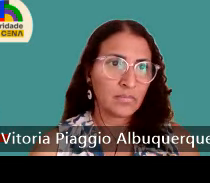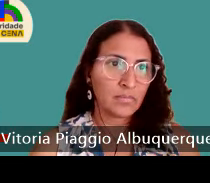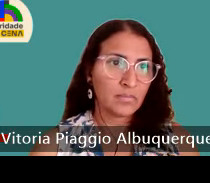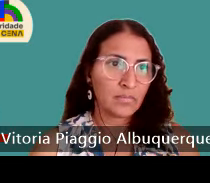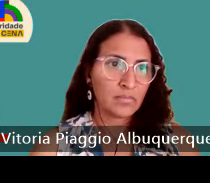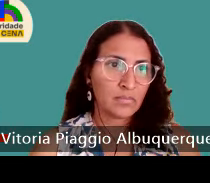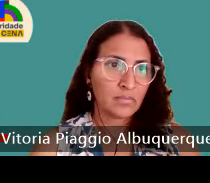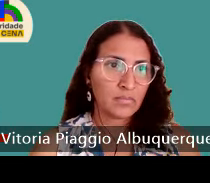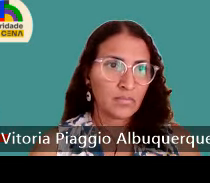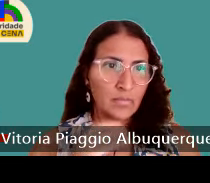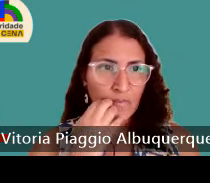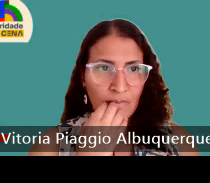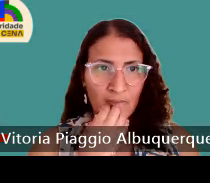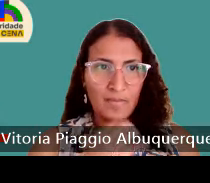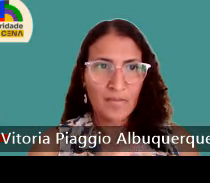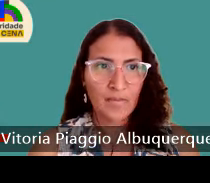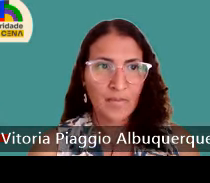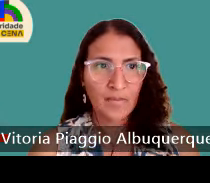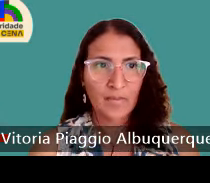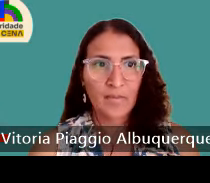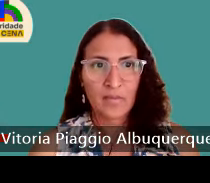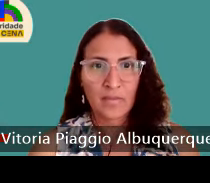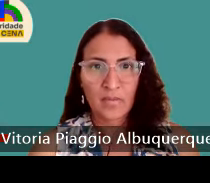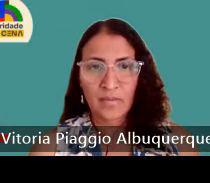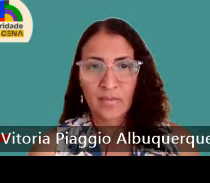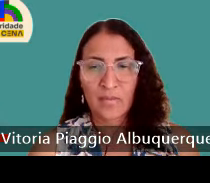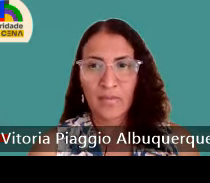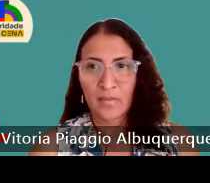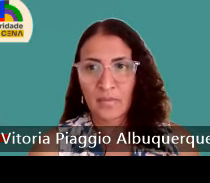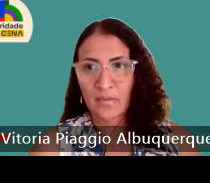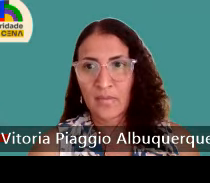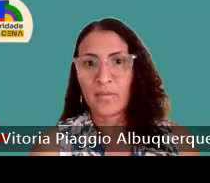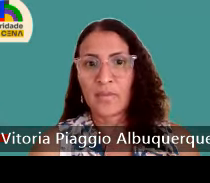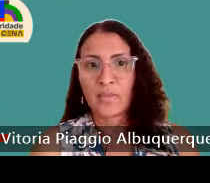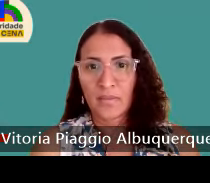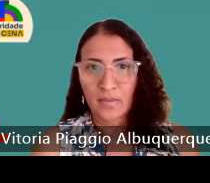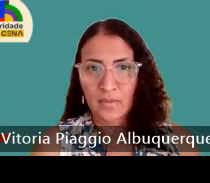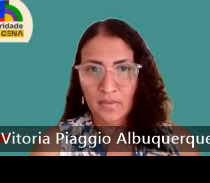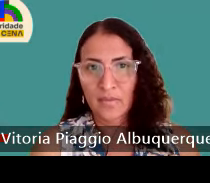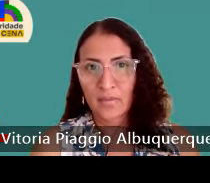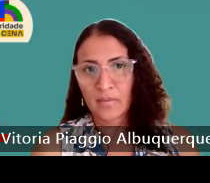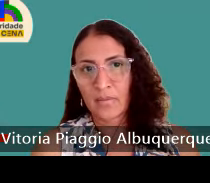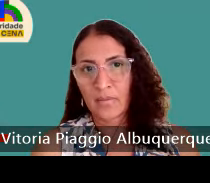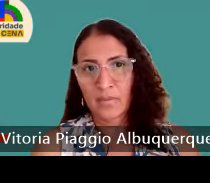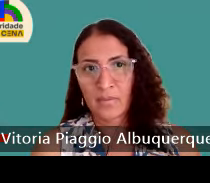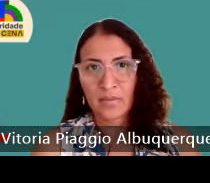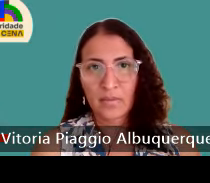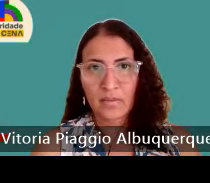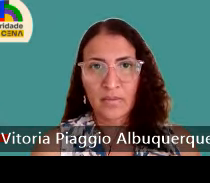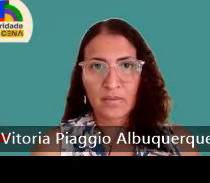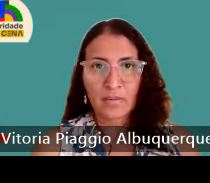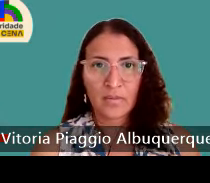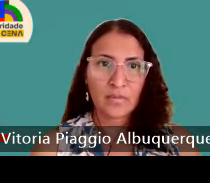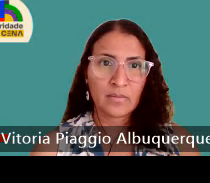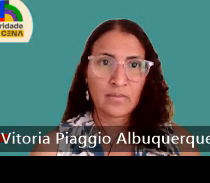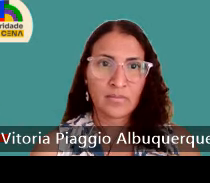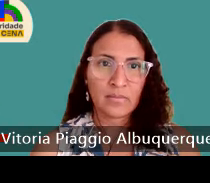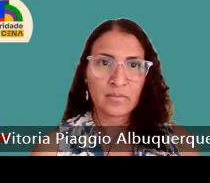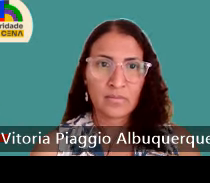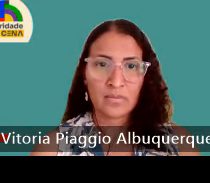contexto fático né considerando determinados recursos determinadas condições eh a gente tem que ser capaz de